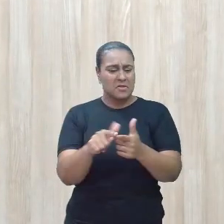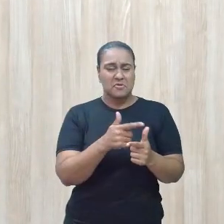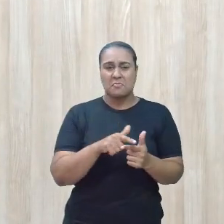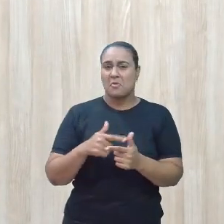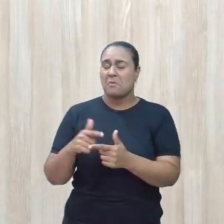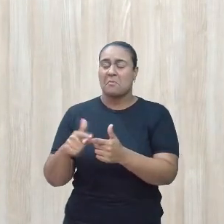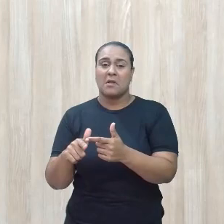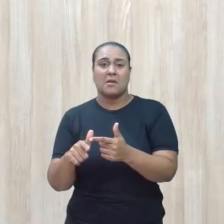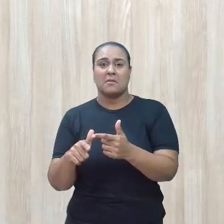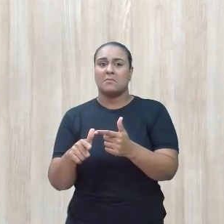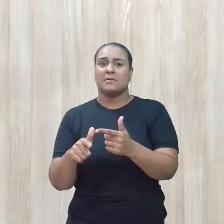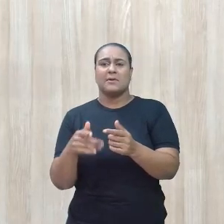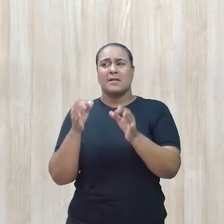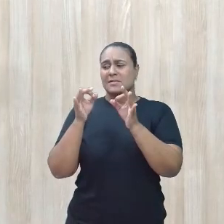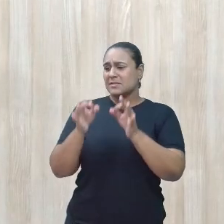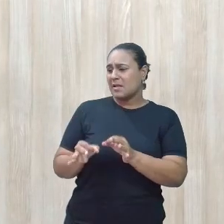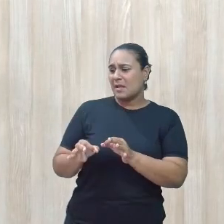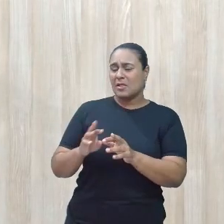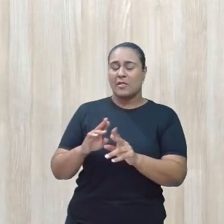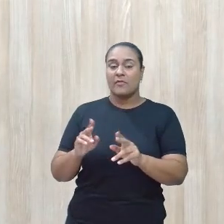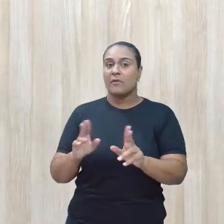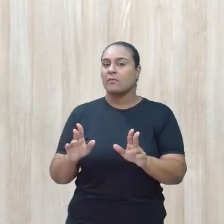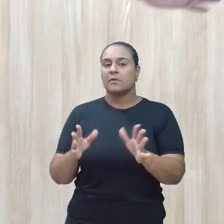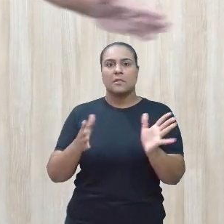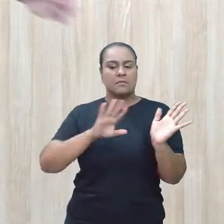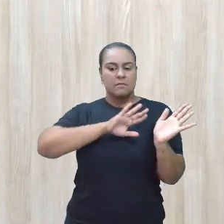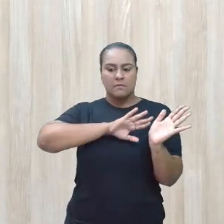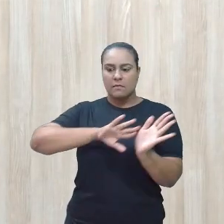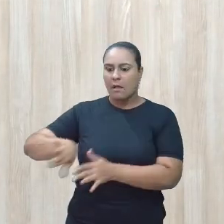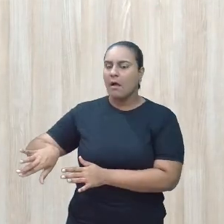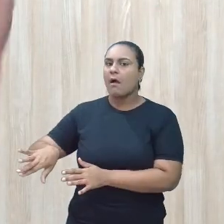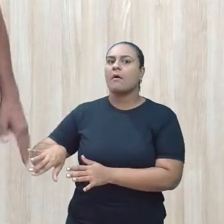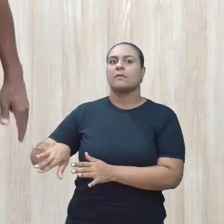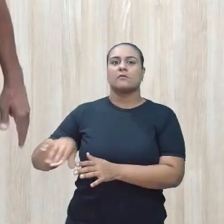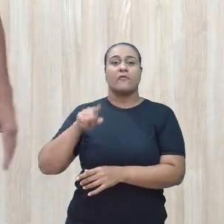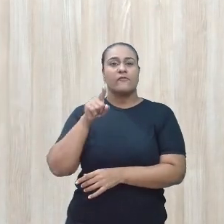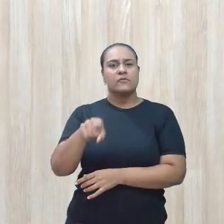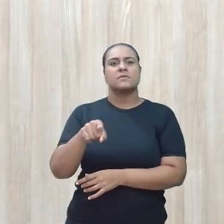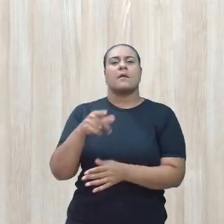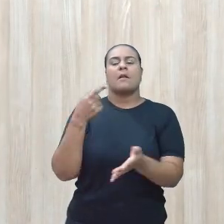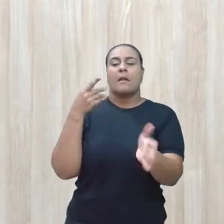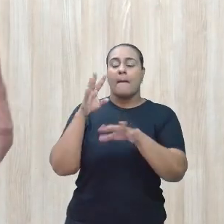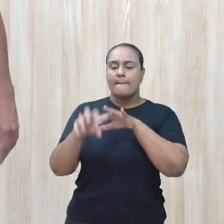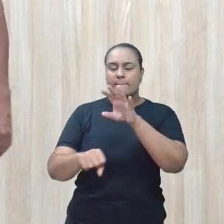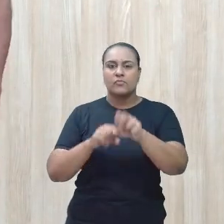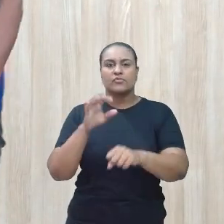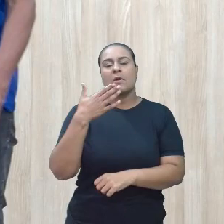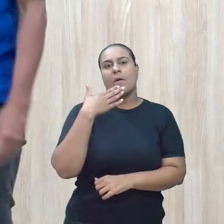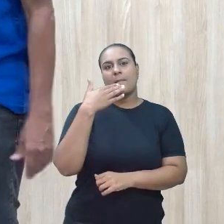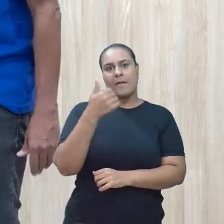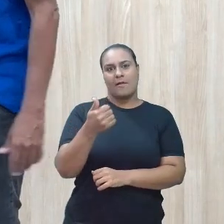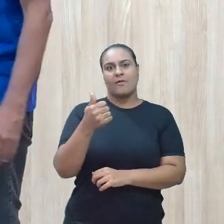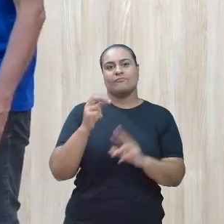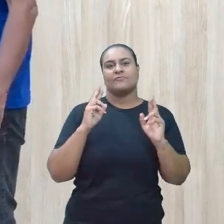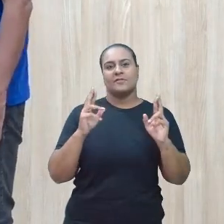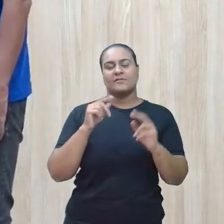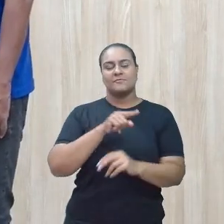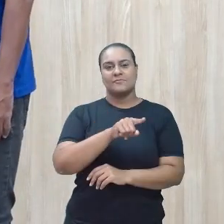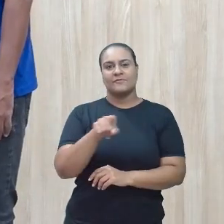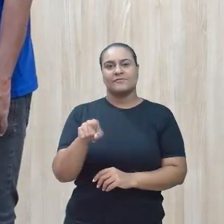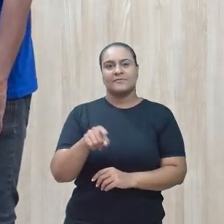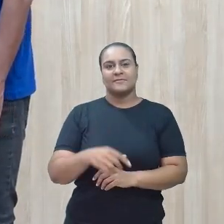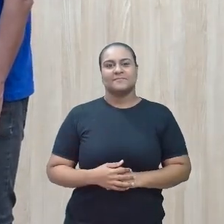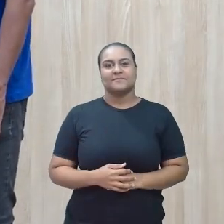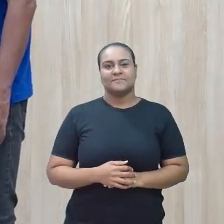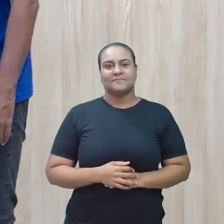certo, não pode. Retira, meu irmão. Retira, procura ser o melhor. É o que a gente está desejando para ti hoje. Vamos embora, gente.